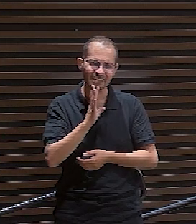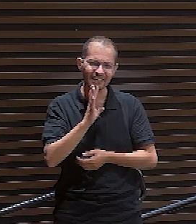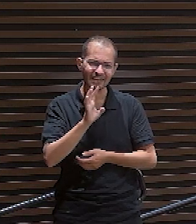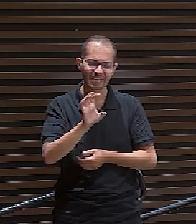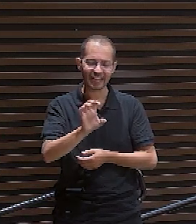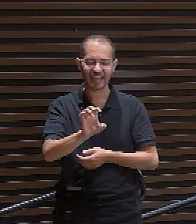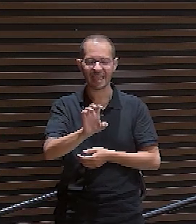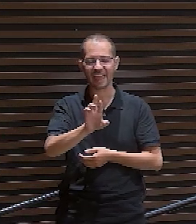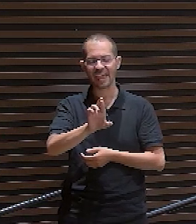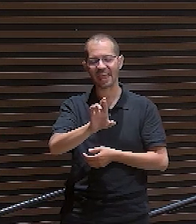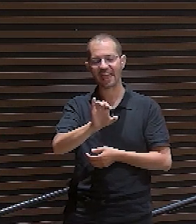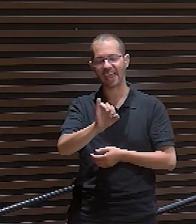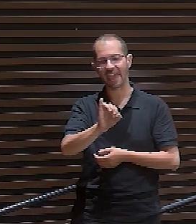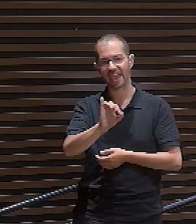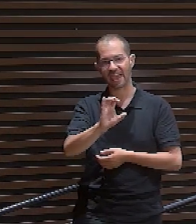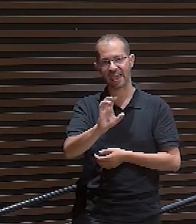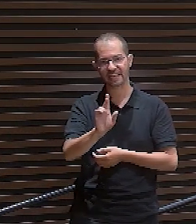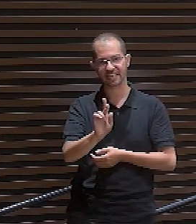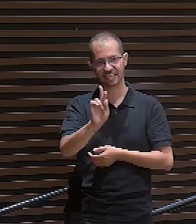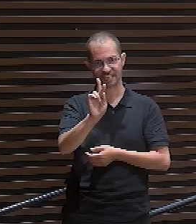Eric Lindell.